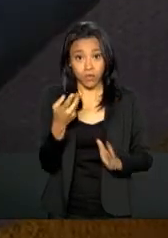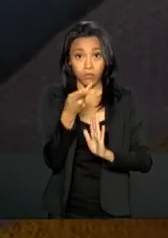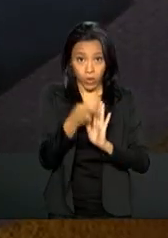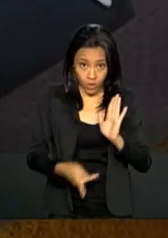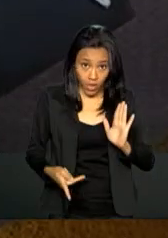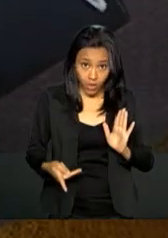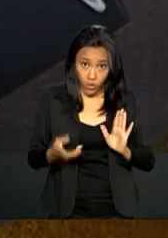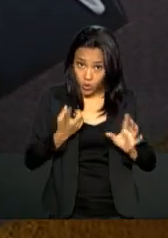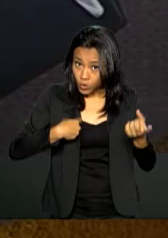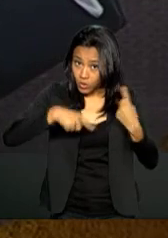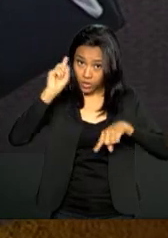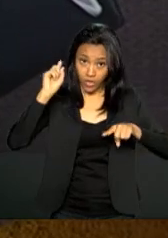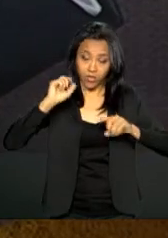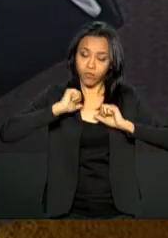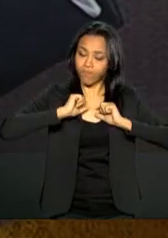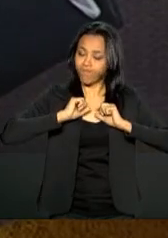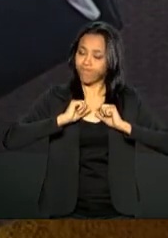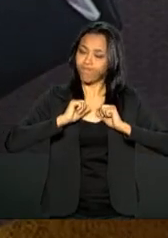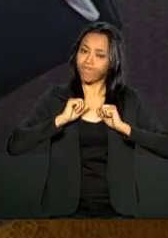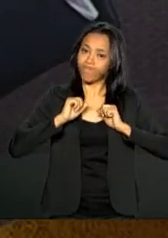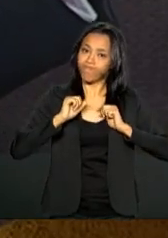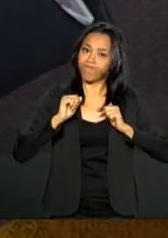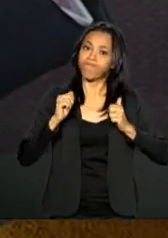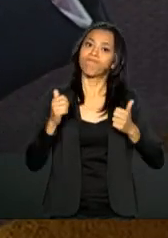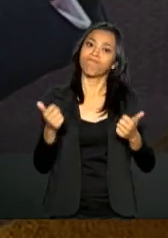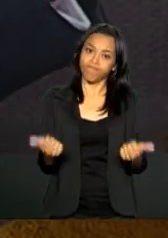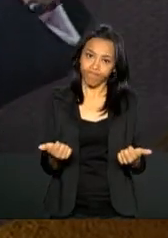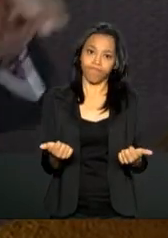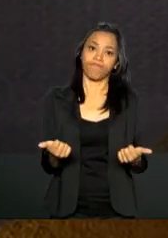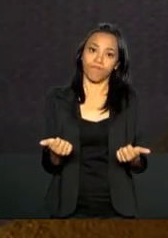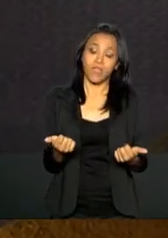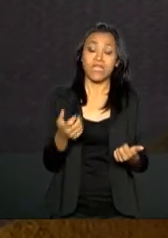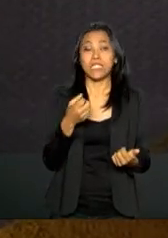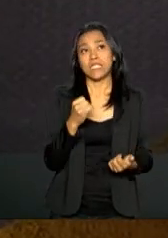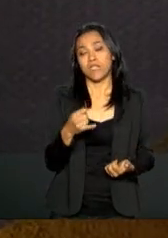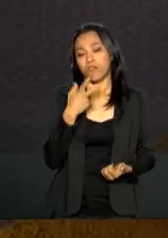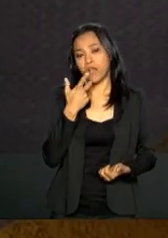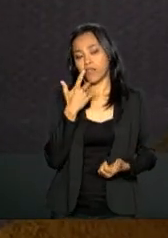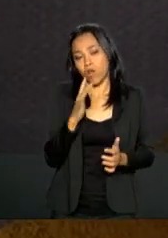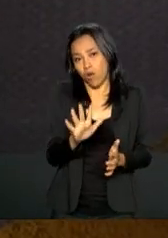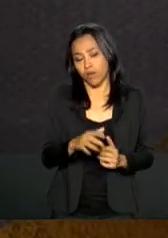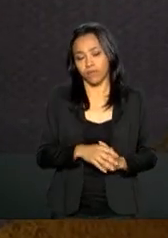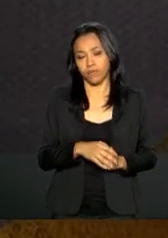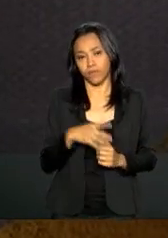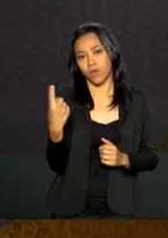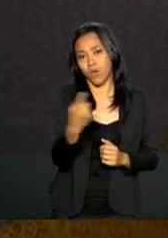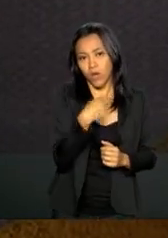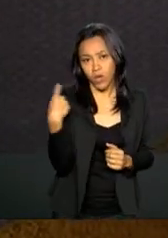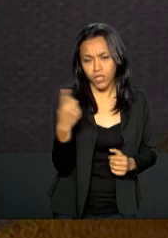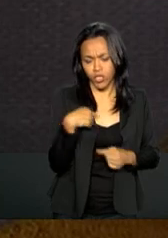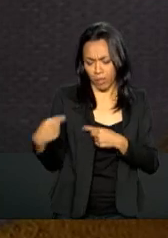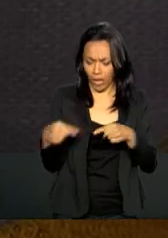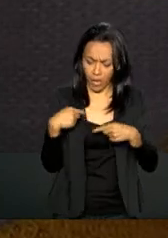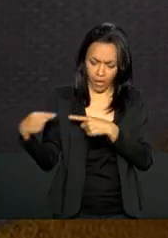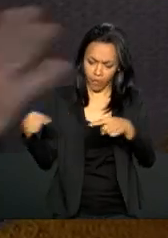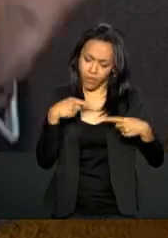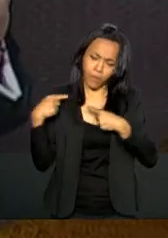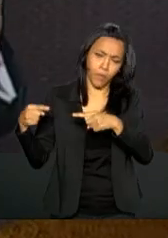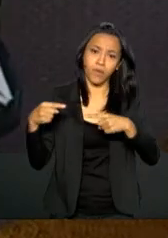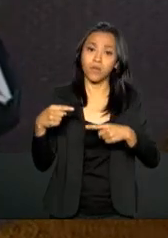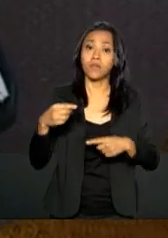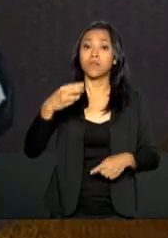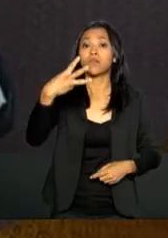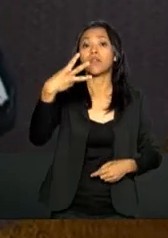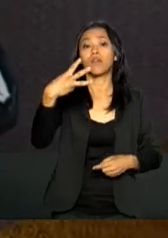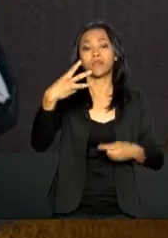sucesso absoluto da convocação se eu dissesse olha nós discutimos na verdade três